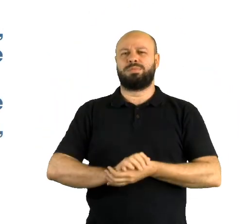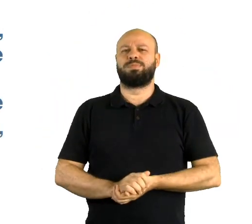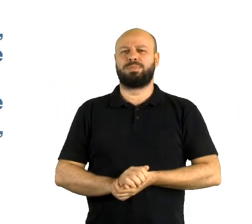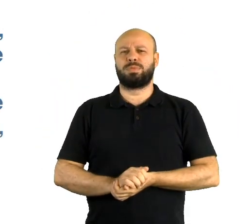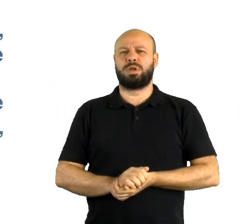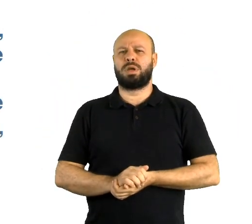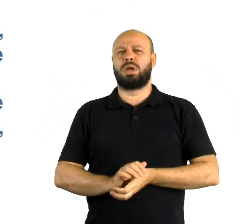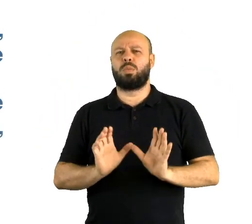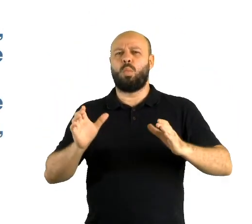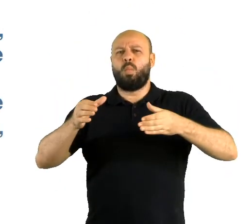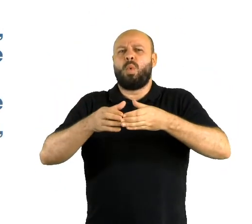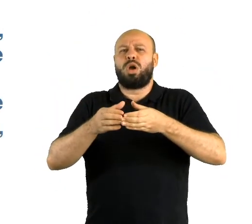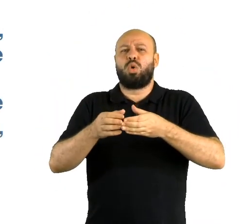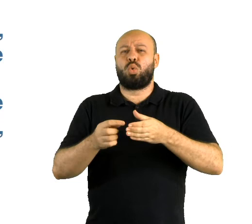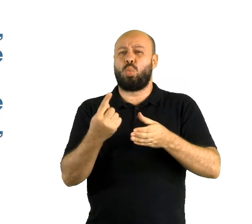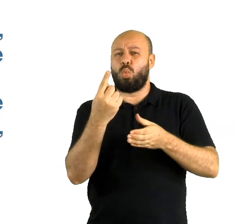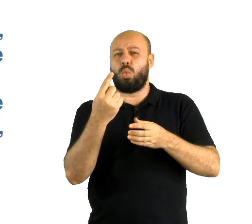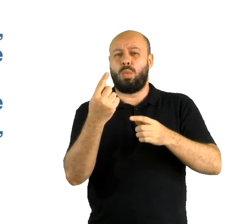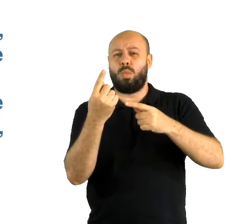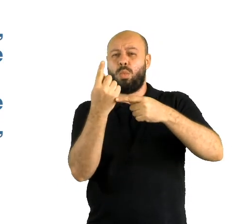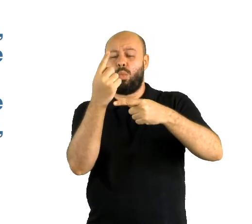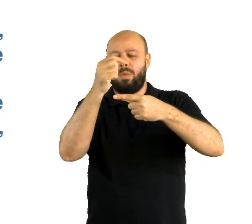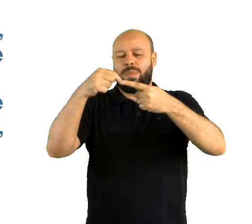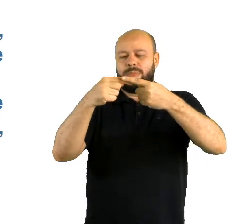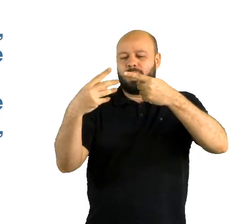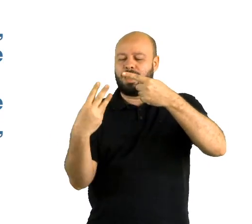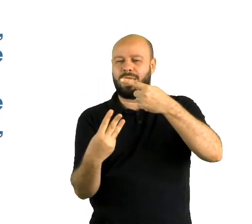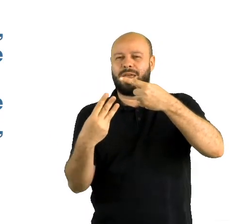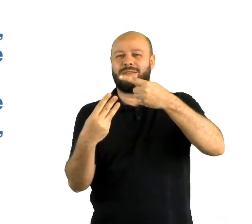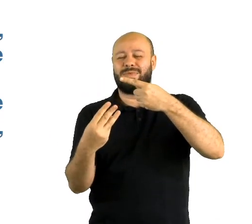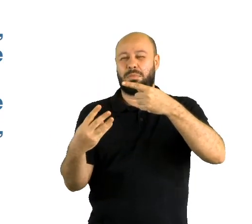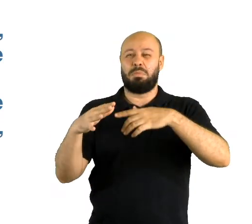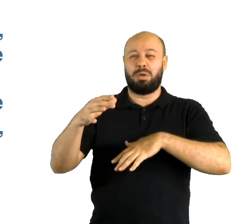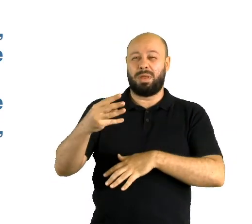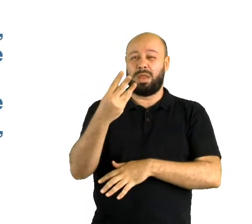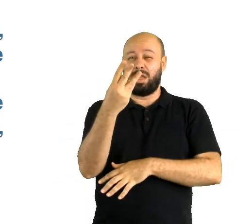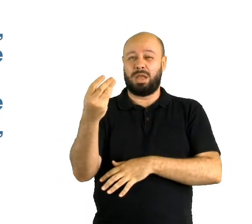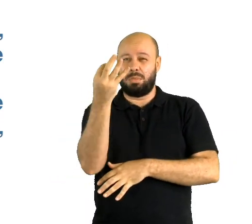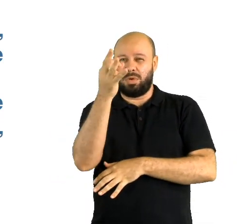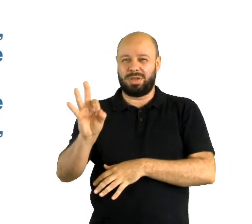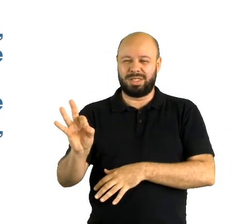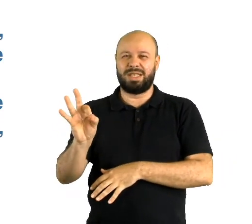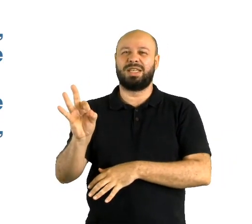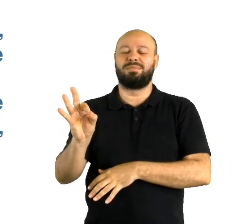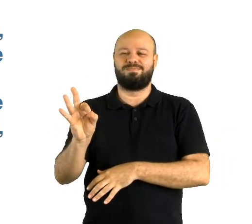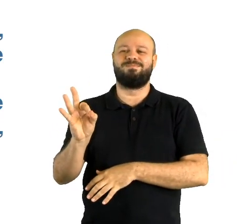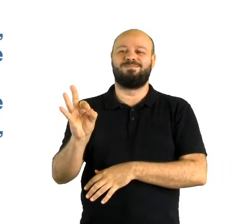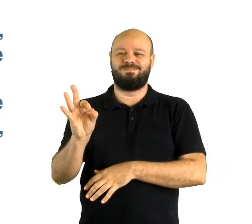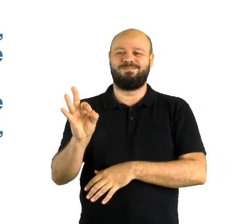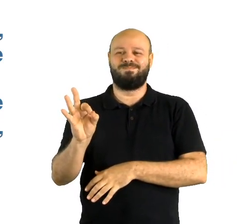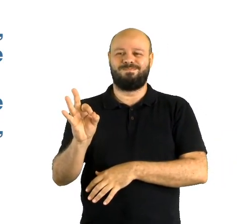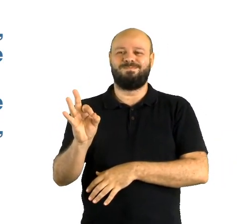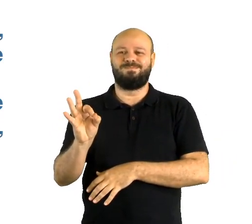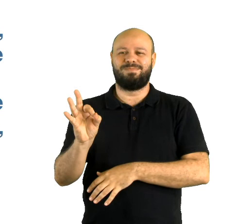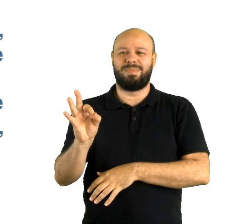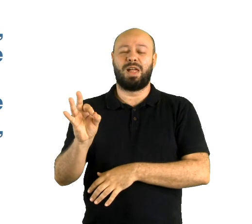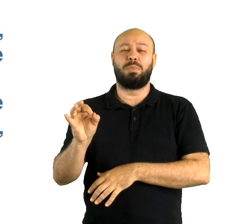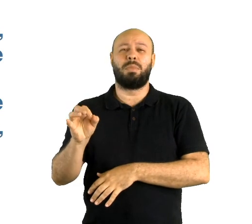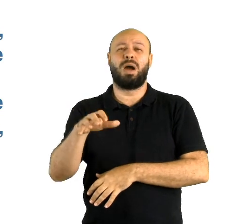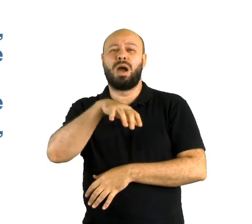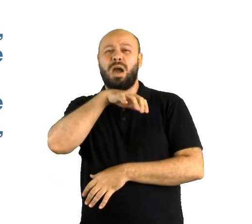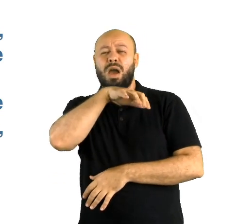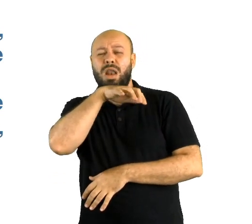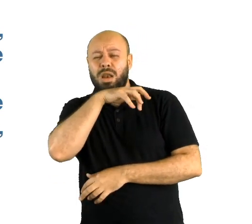terço, ou seja, 33% de cada 3 animais ou